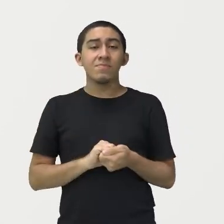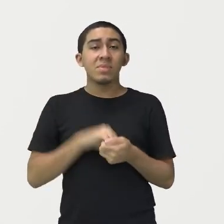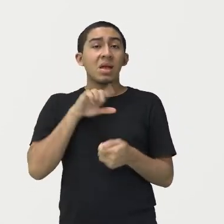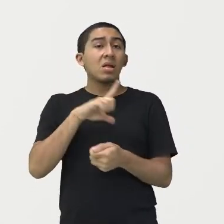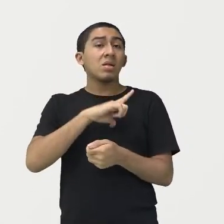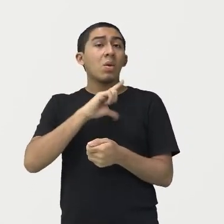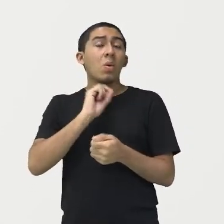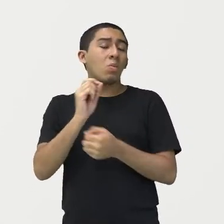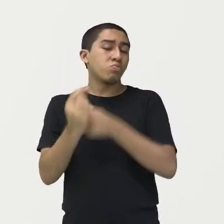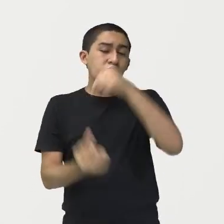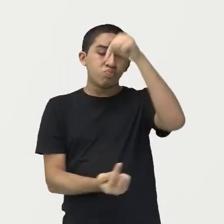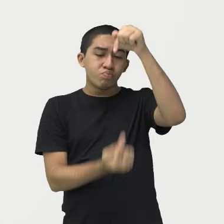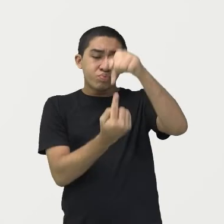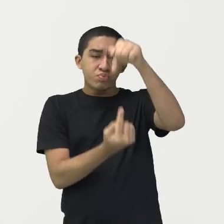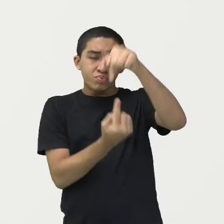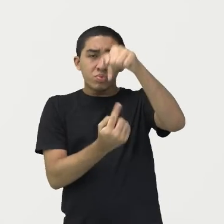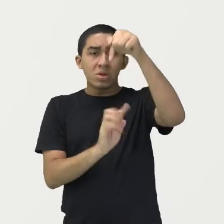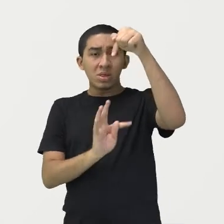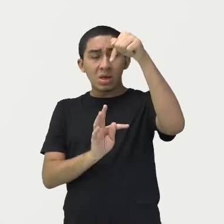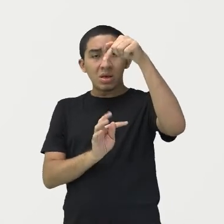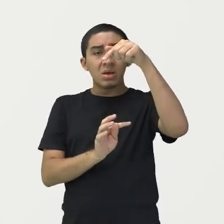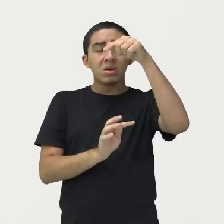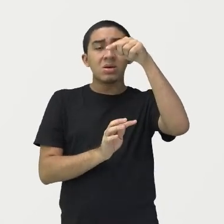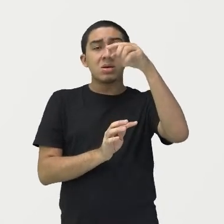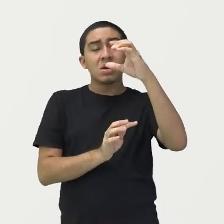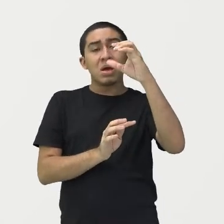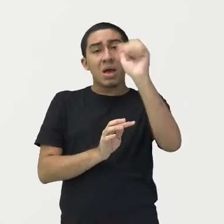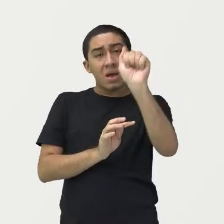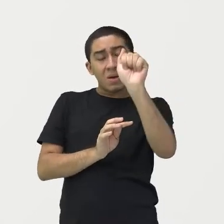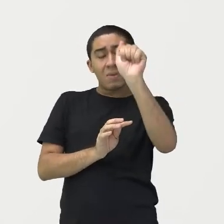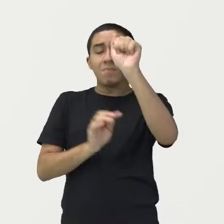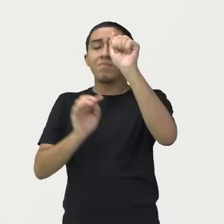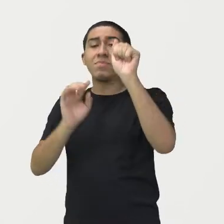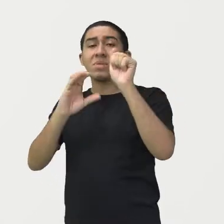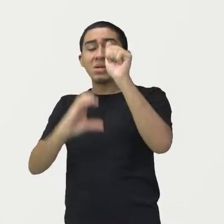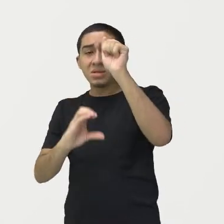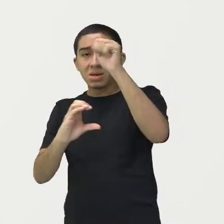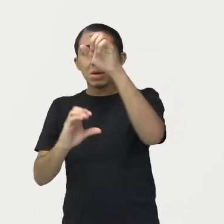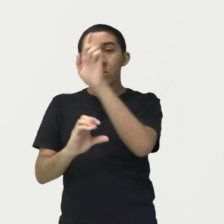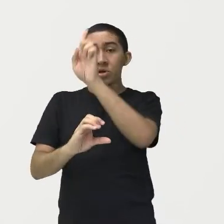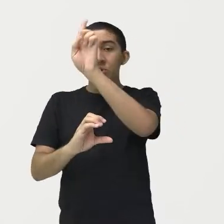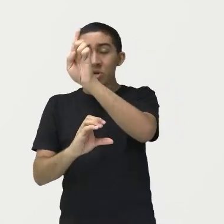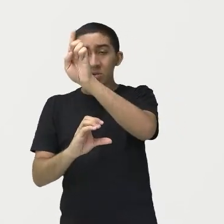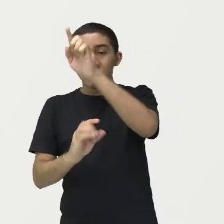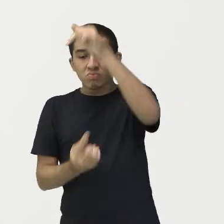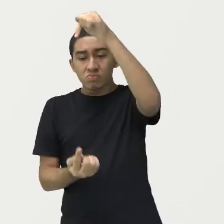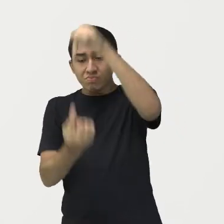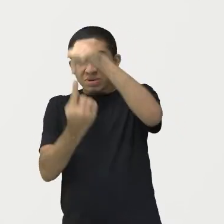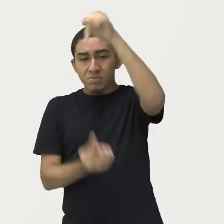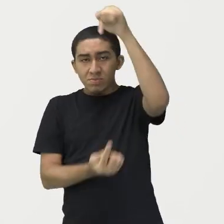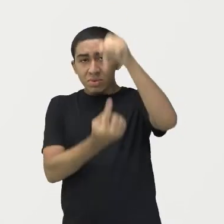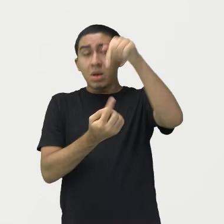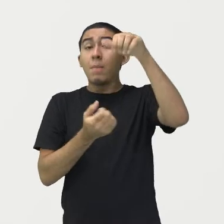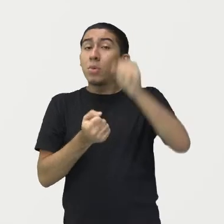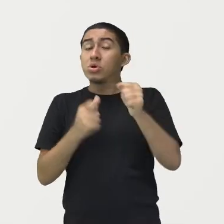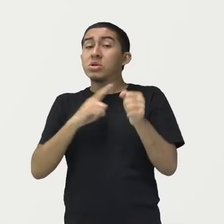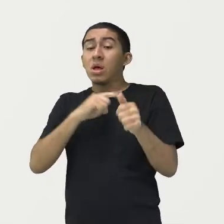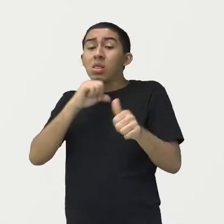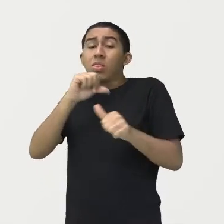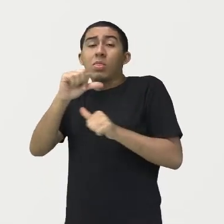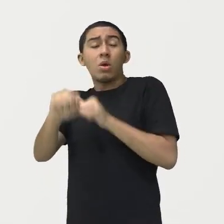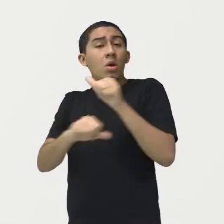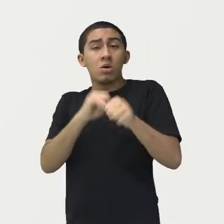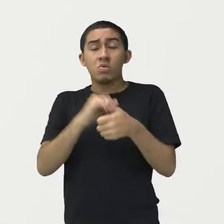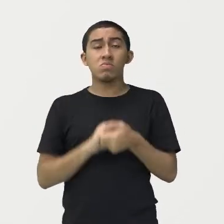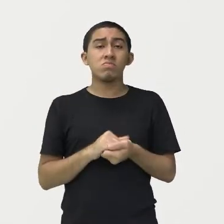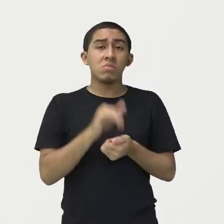fazem pares, timina sempre com adenina, citosina sempre com guanina. E pode acontecer essa troca de um ou mais pares, onde